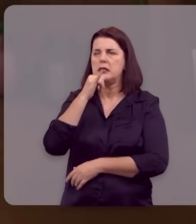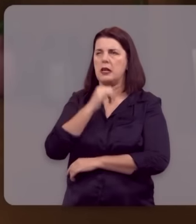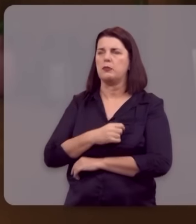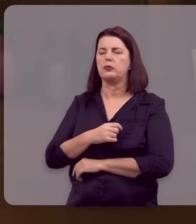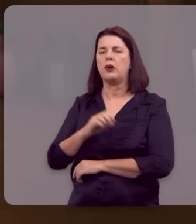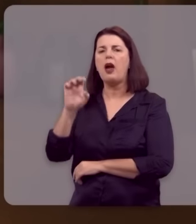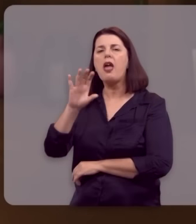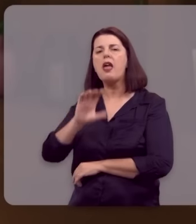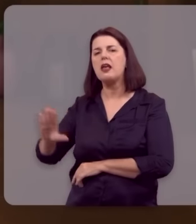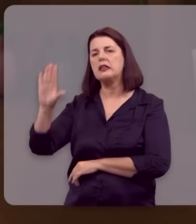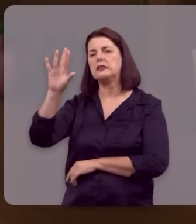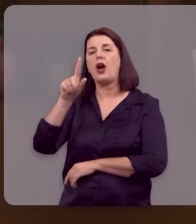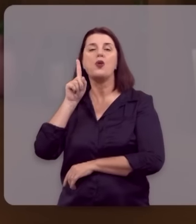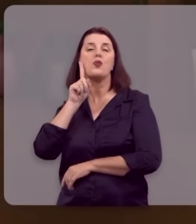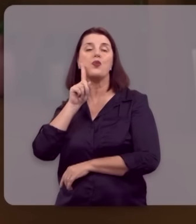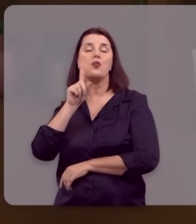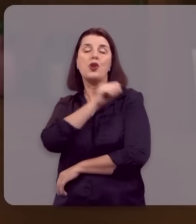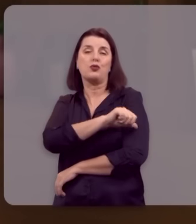e